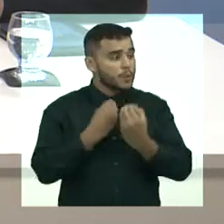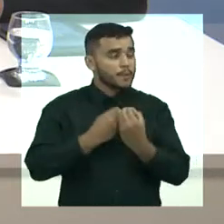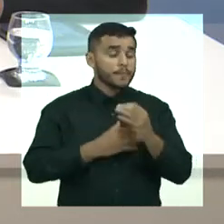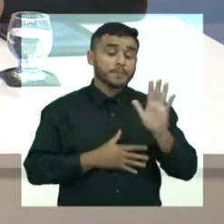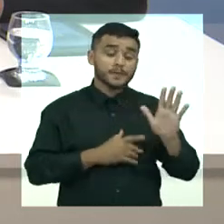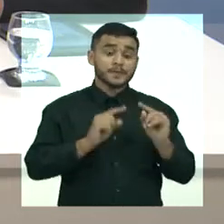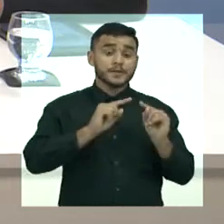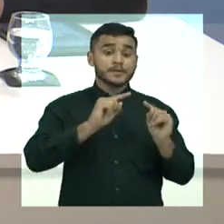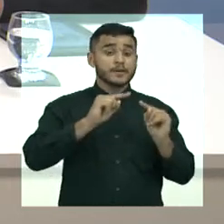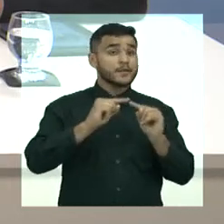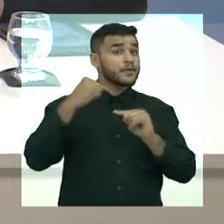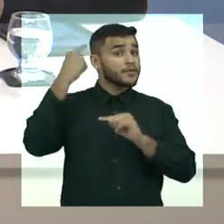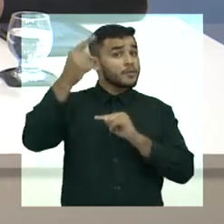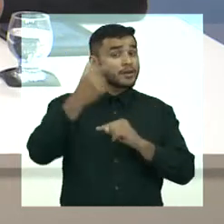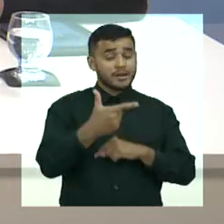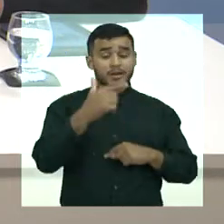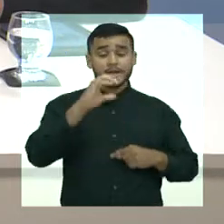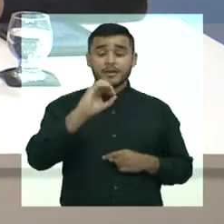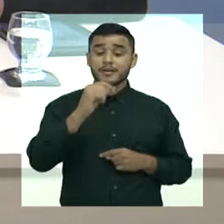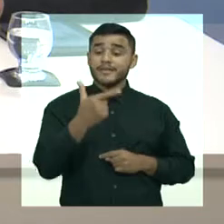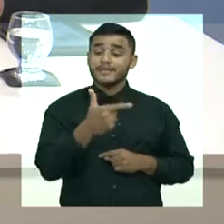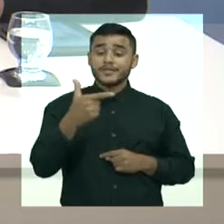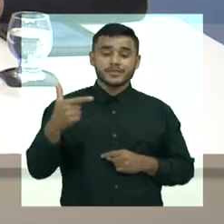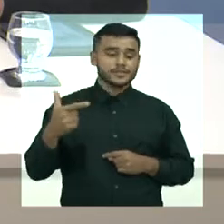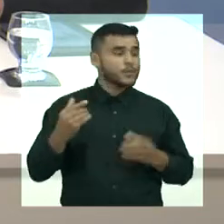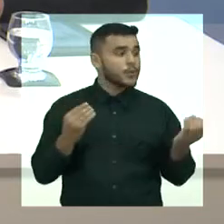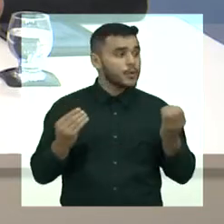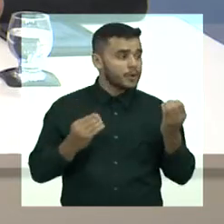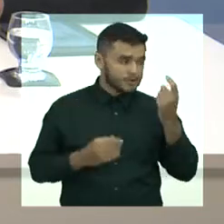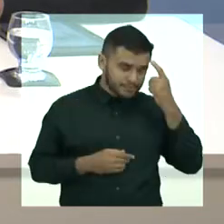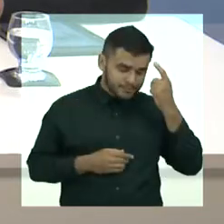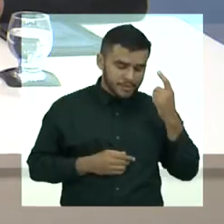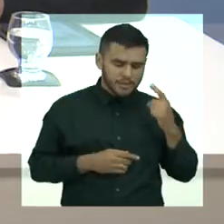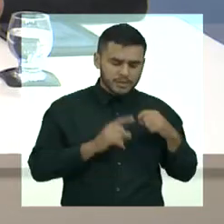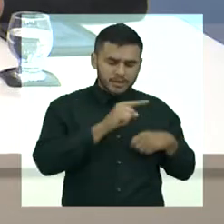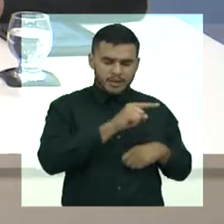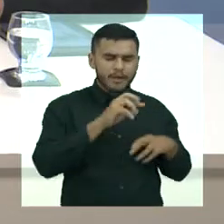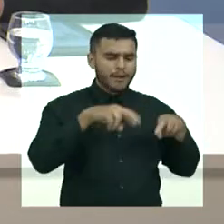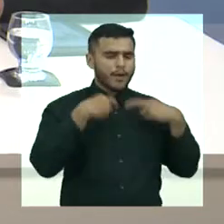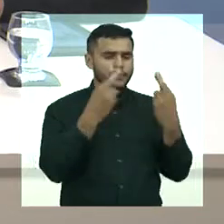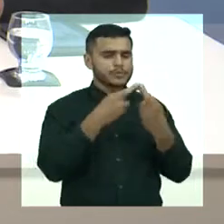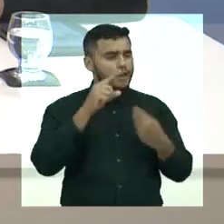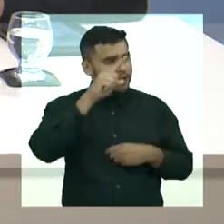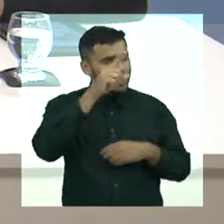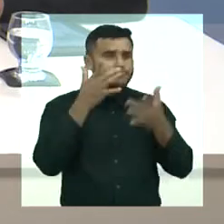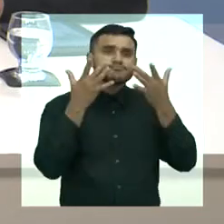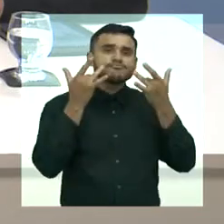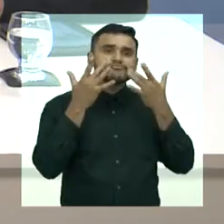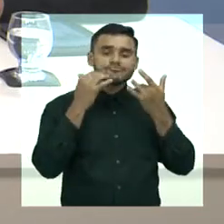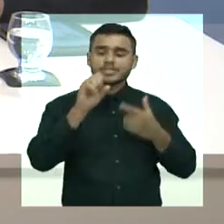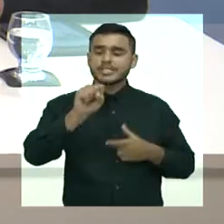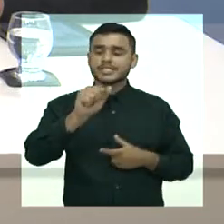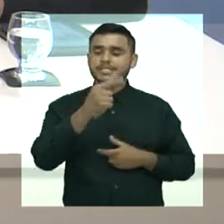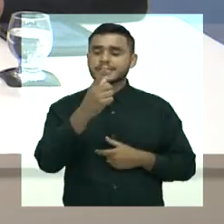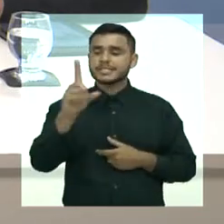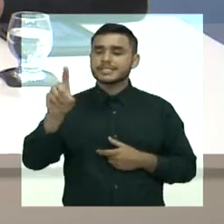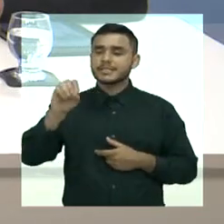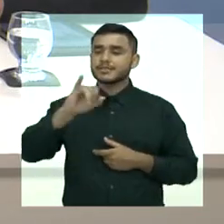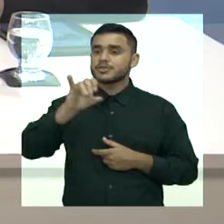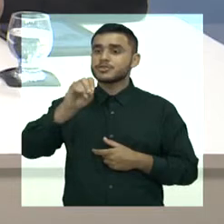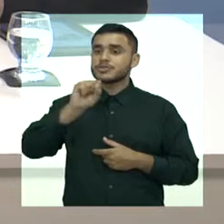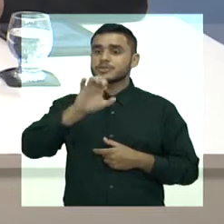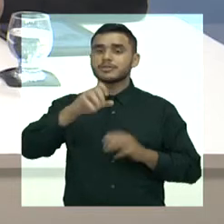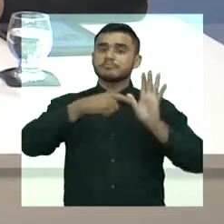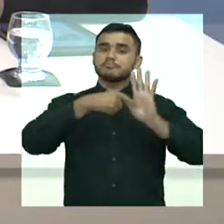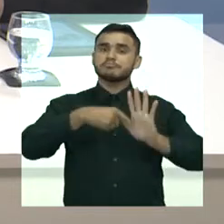do Teatro São José, né, o lançamento, o maior pacote de obras da história do município de Fortaleza, cerca de 1,5